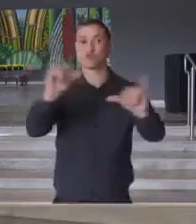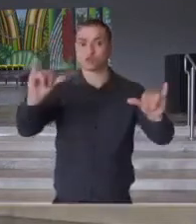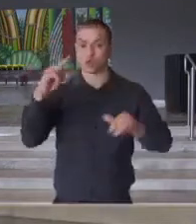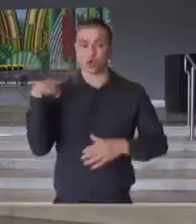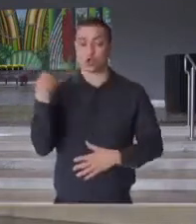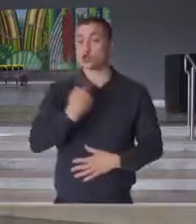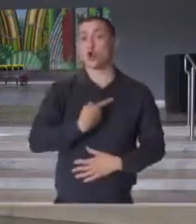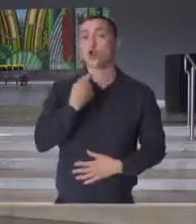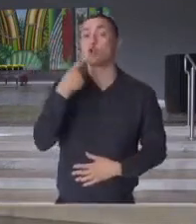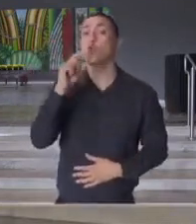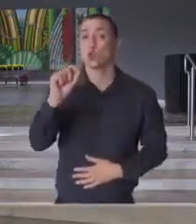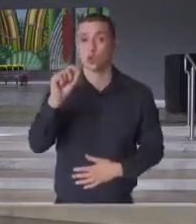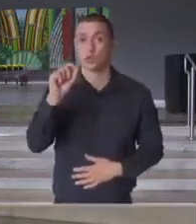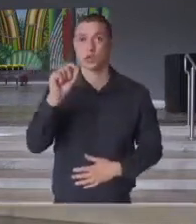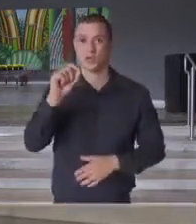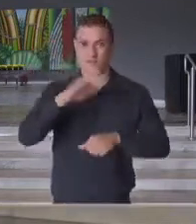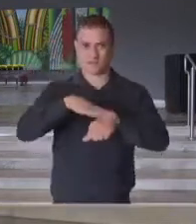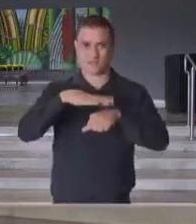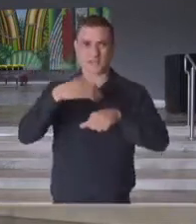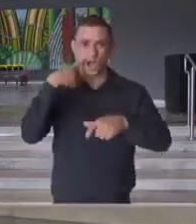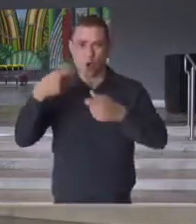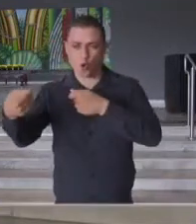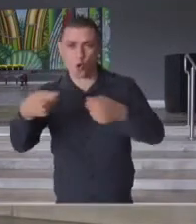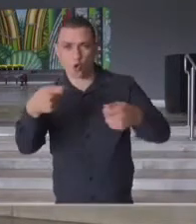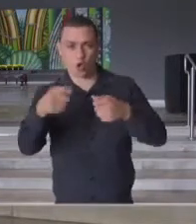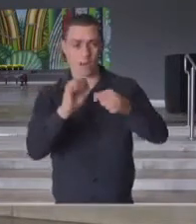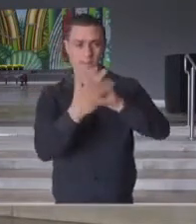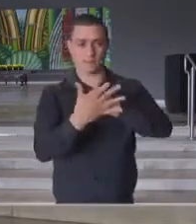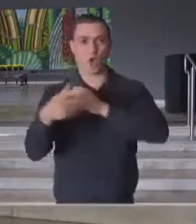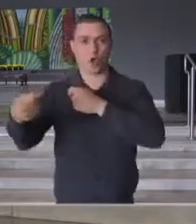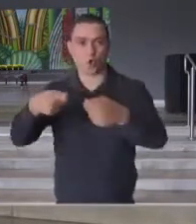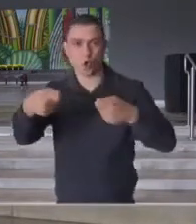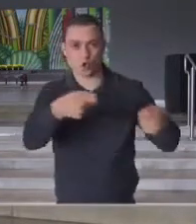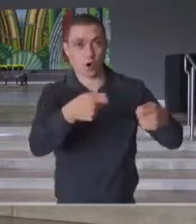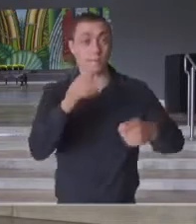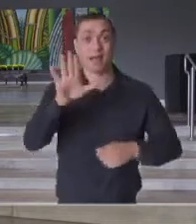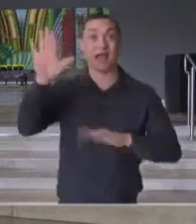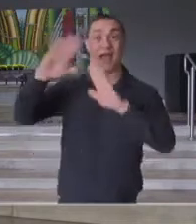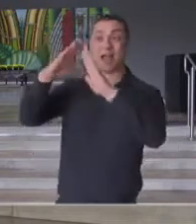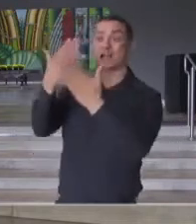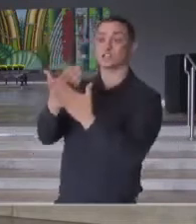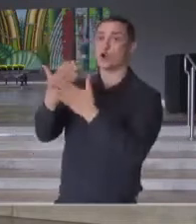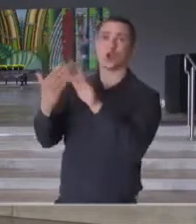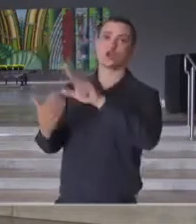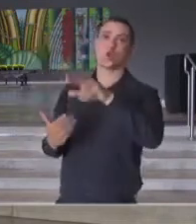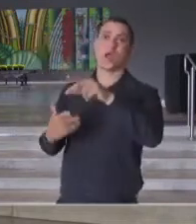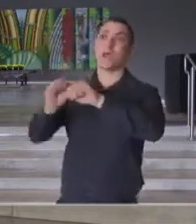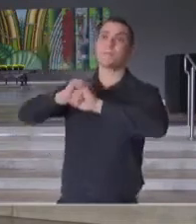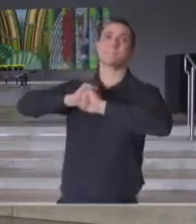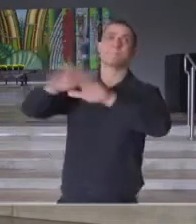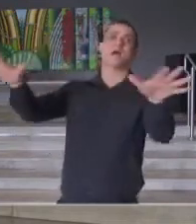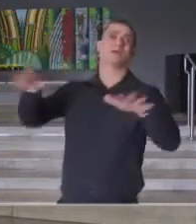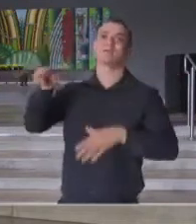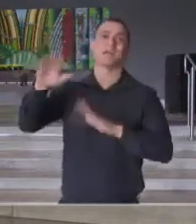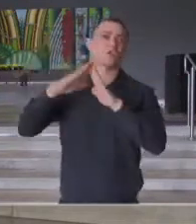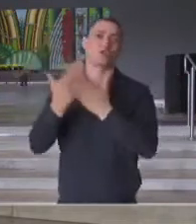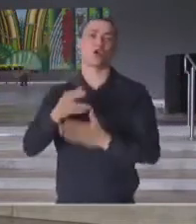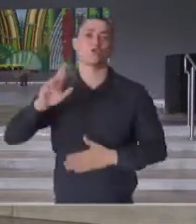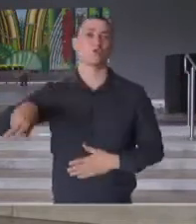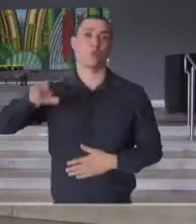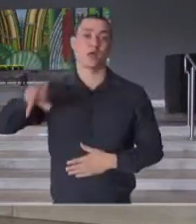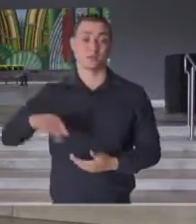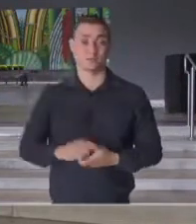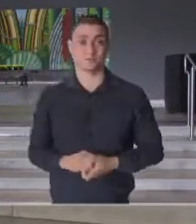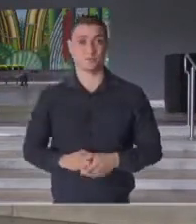estamos falando aqui de fazer o controle da pandemia. As escolas não são o vetor de aumento da pandemia. E as